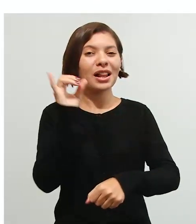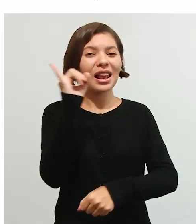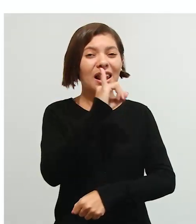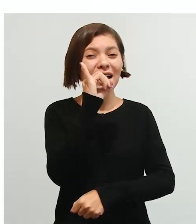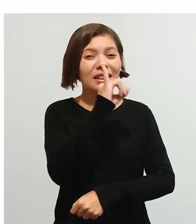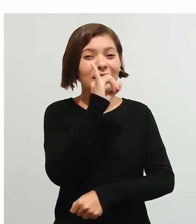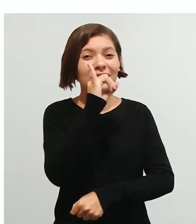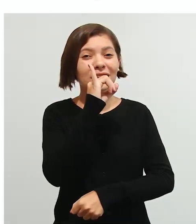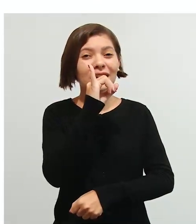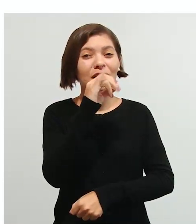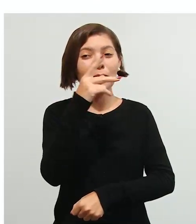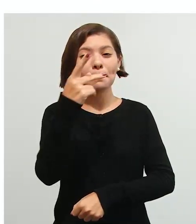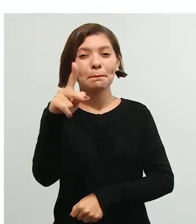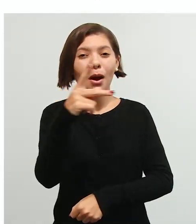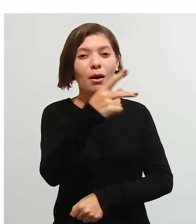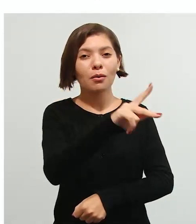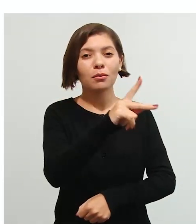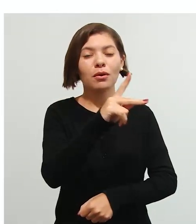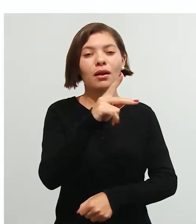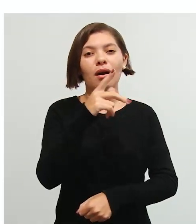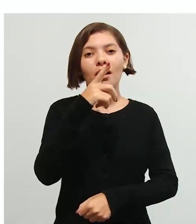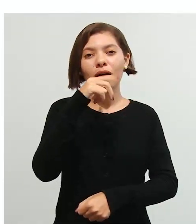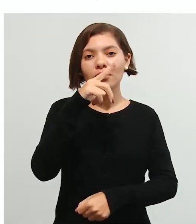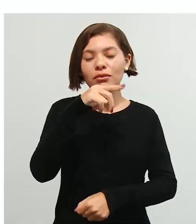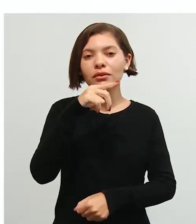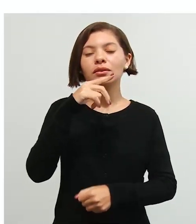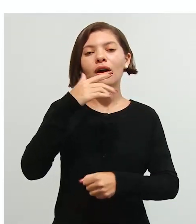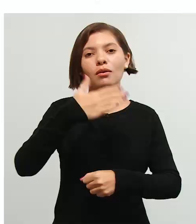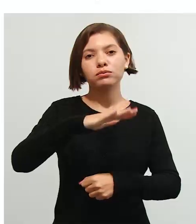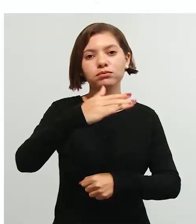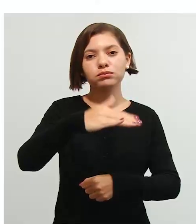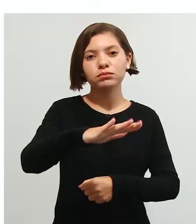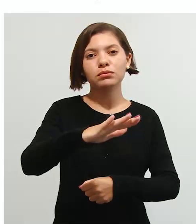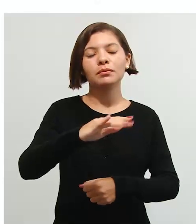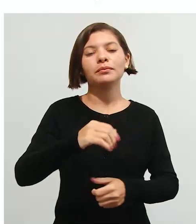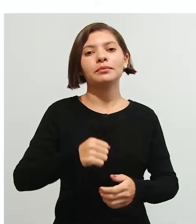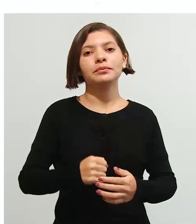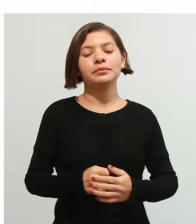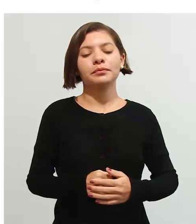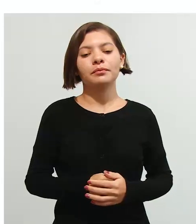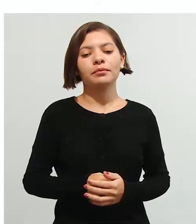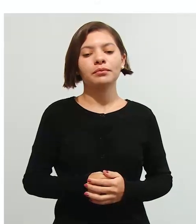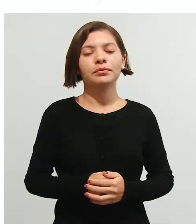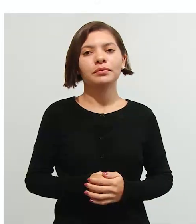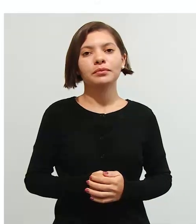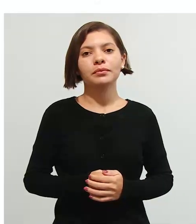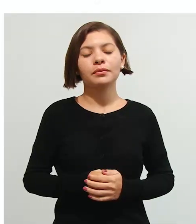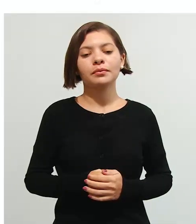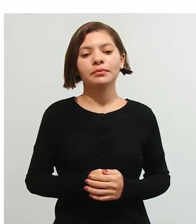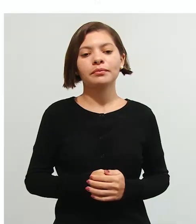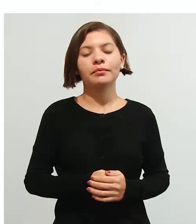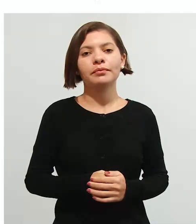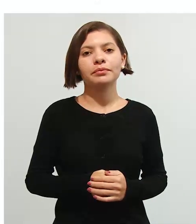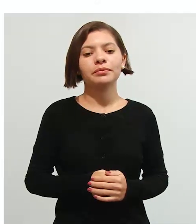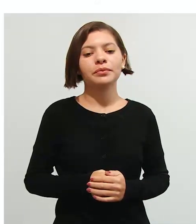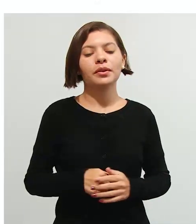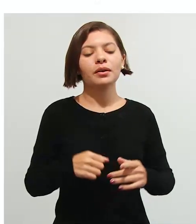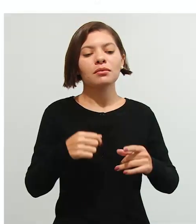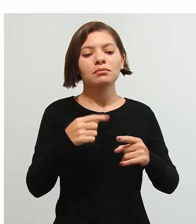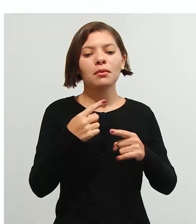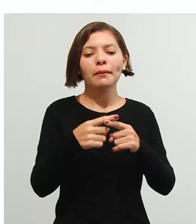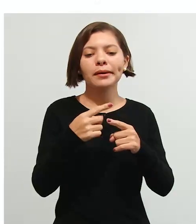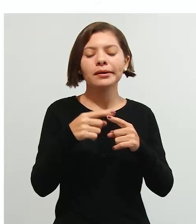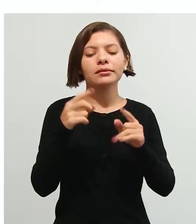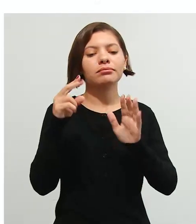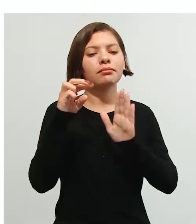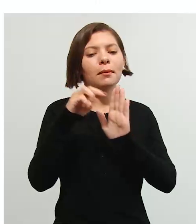da Itália para as comunidades ribeirinhas é algo que não cabe dentro da abordagem de Loris Malaguzzi,